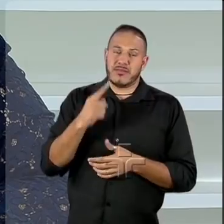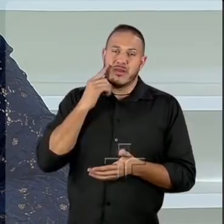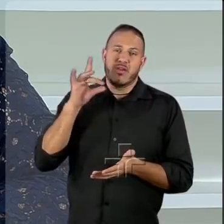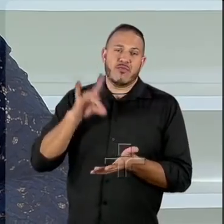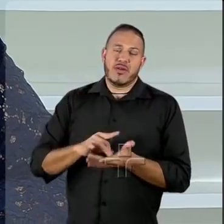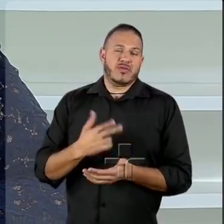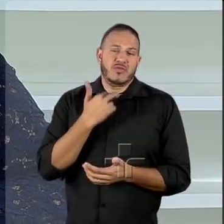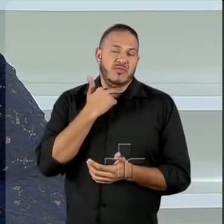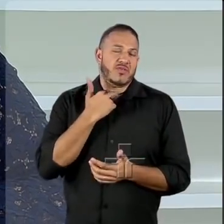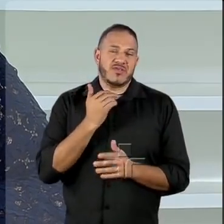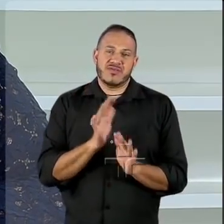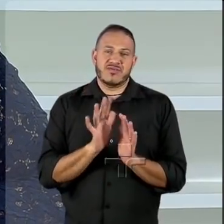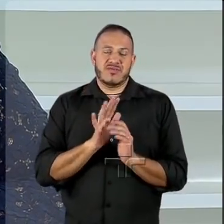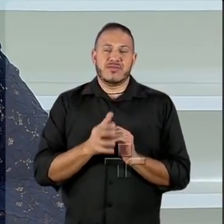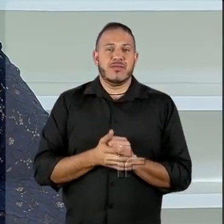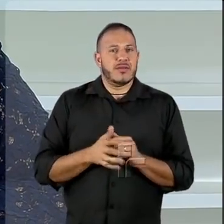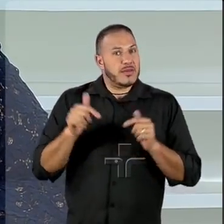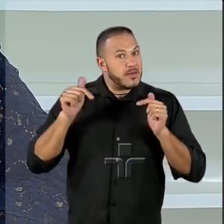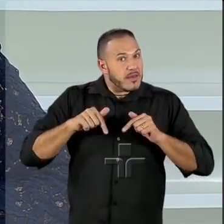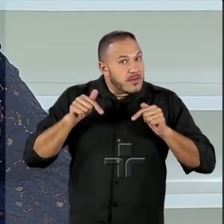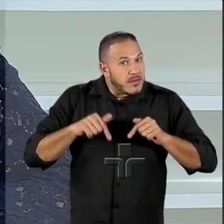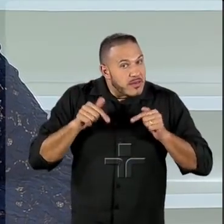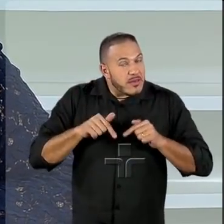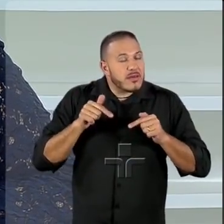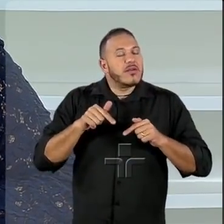pode ser. E aqui eu vou trazer